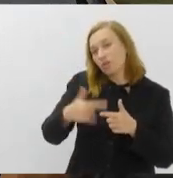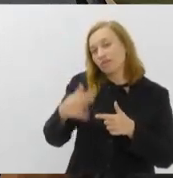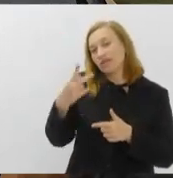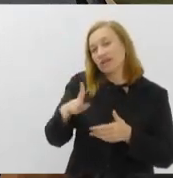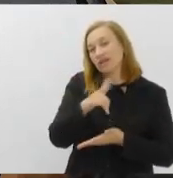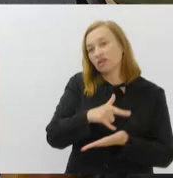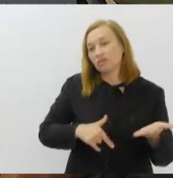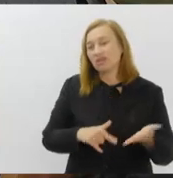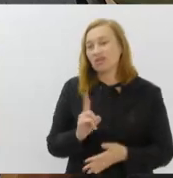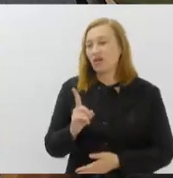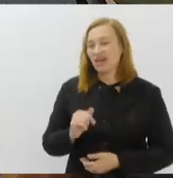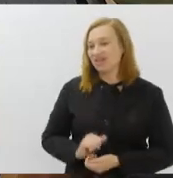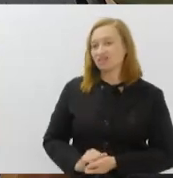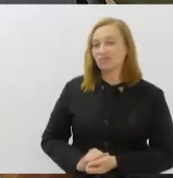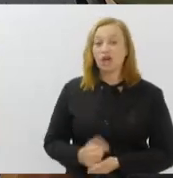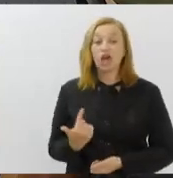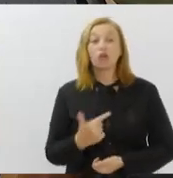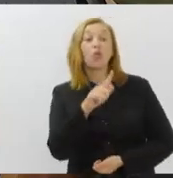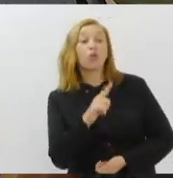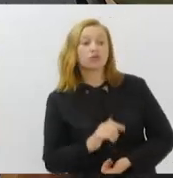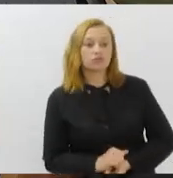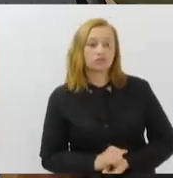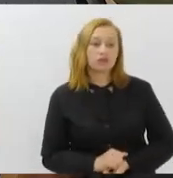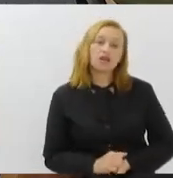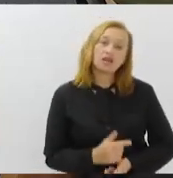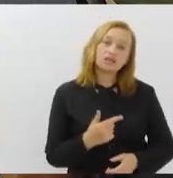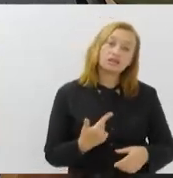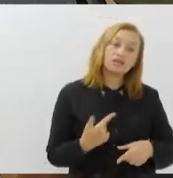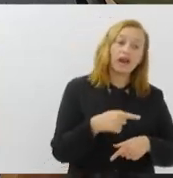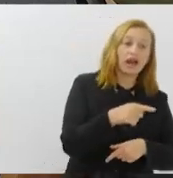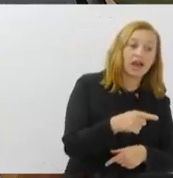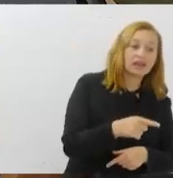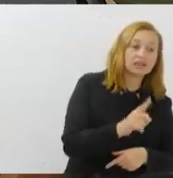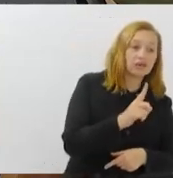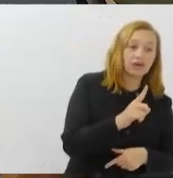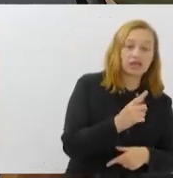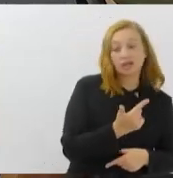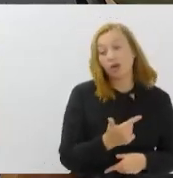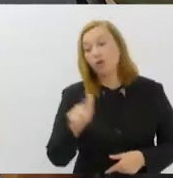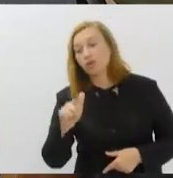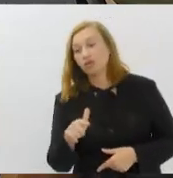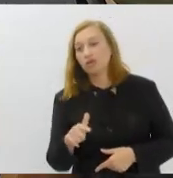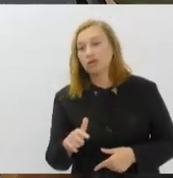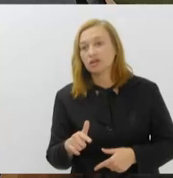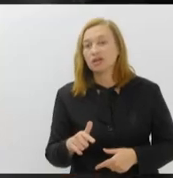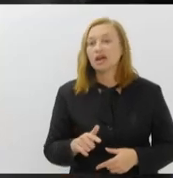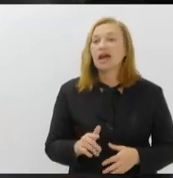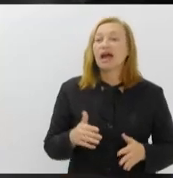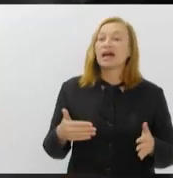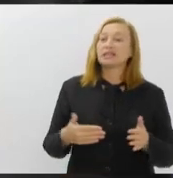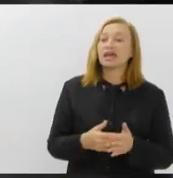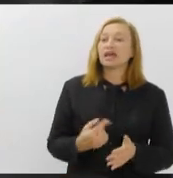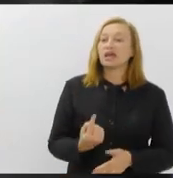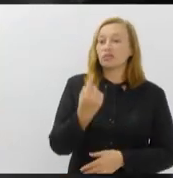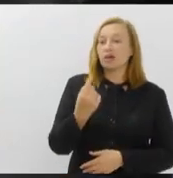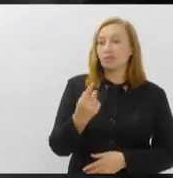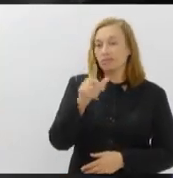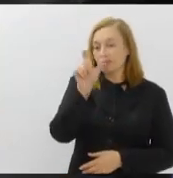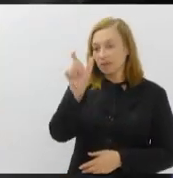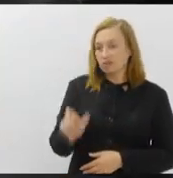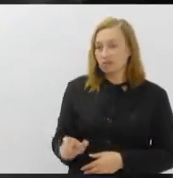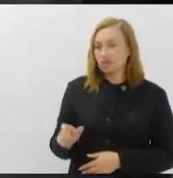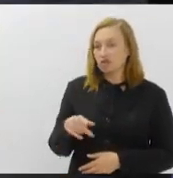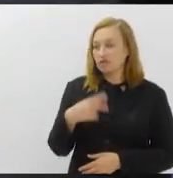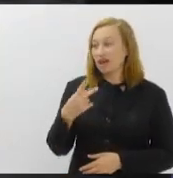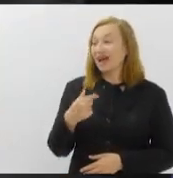Não, não é aqui, não. A gente não pode resolver o seu problema. Né? Até que alguém diga a eles ou elas, né? Ah, é aqui. A EMATER quer